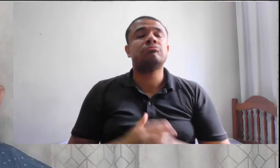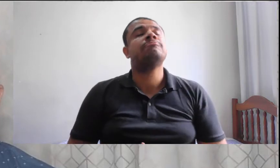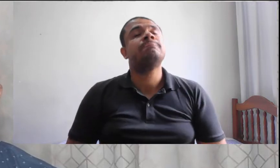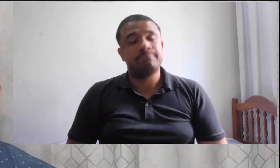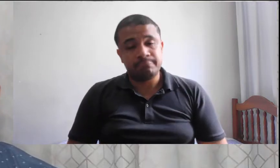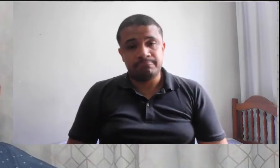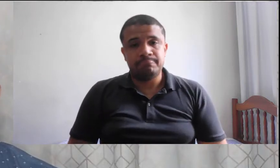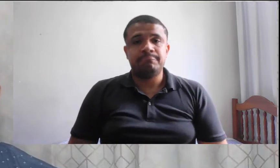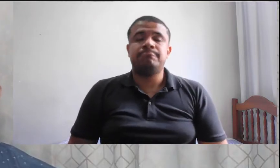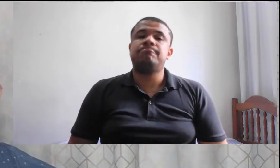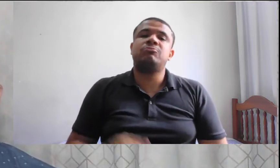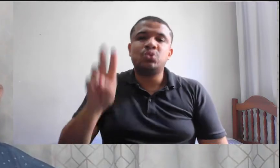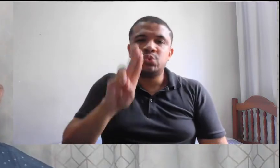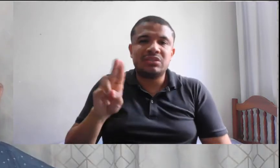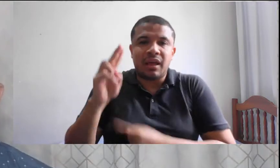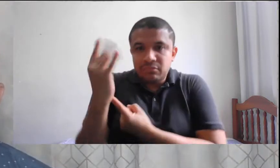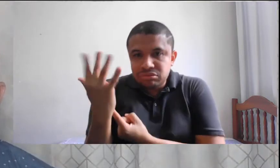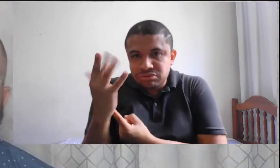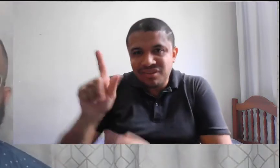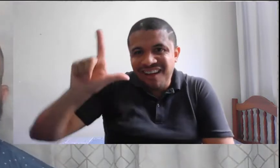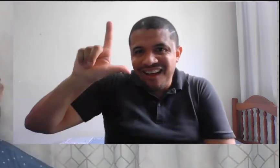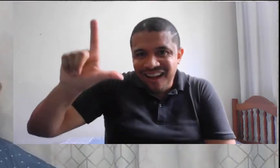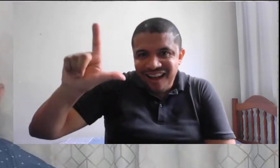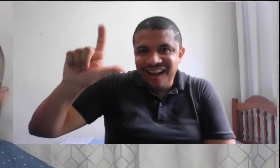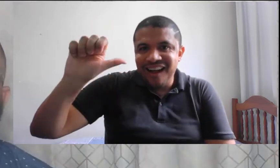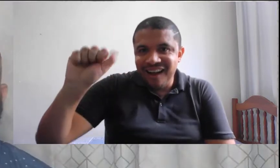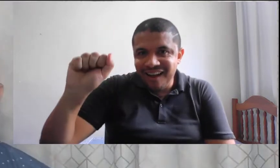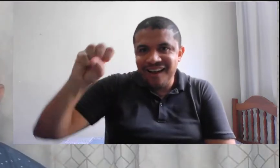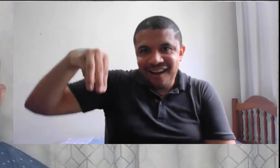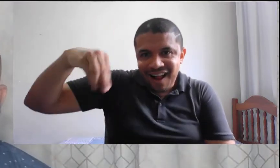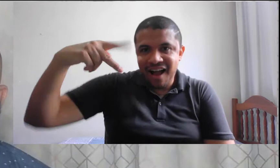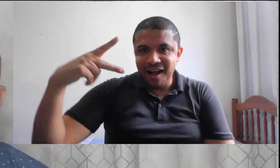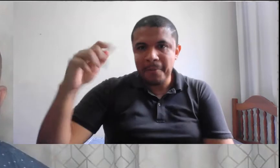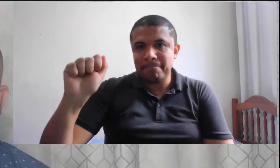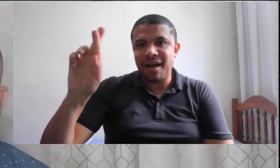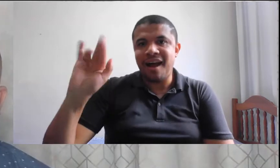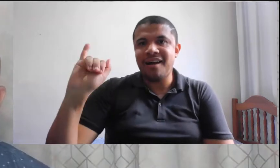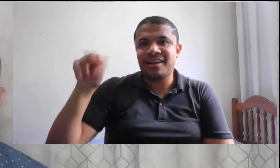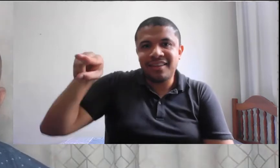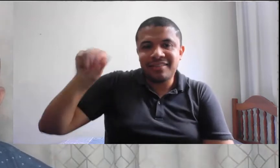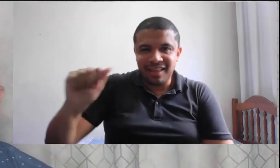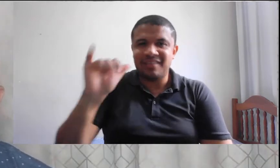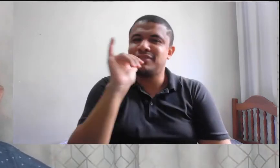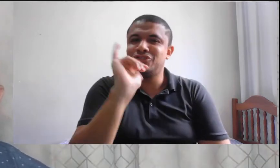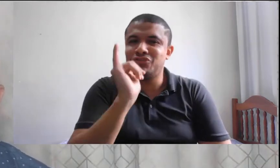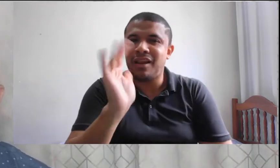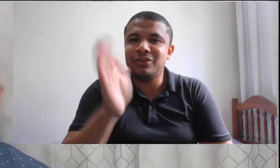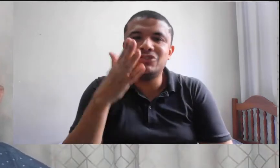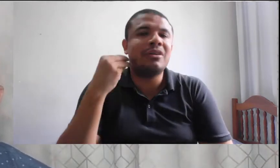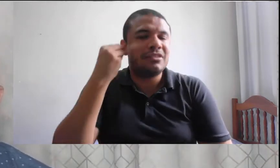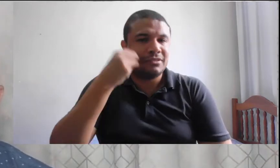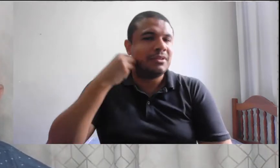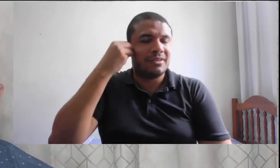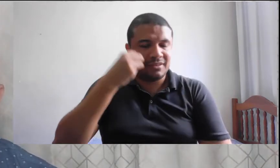E daí nós usávamos aquelas lamparinas. Eu já contei algumas dessas experiências aqui para os amados,